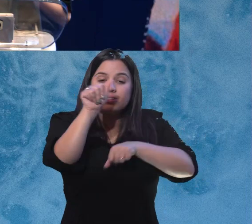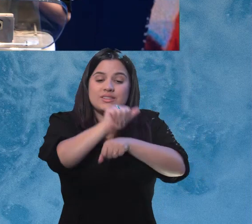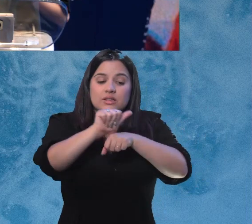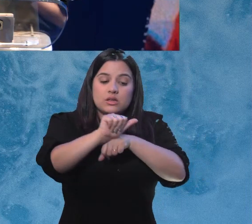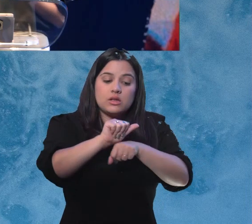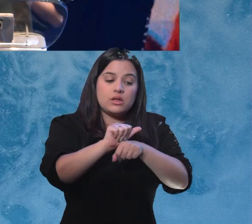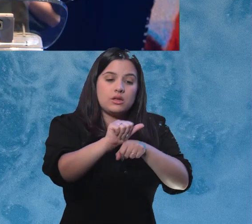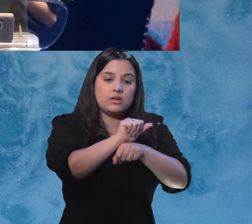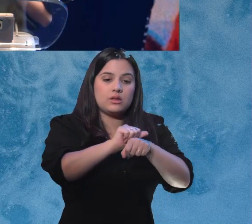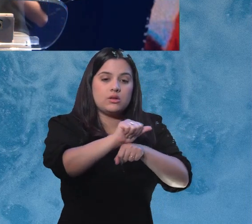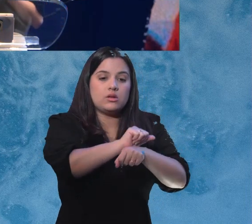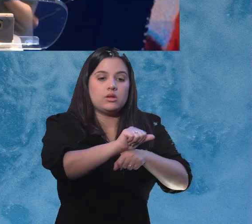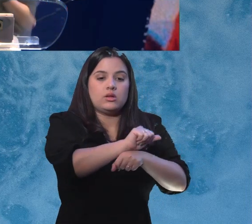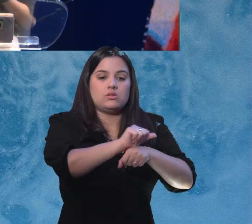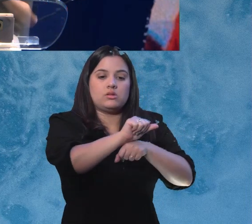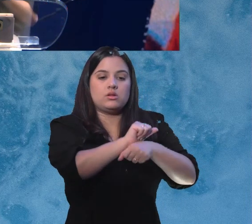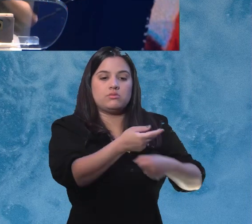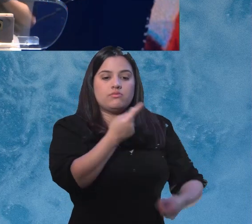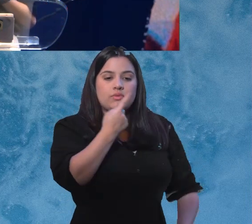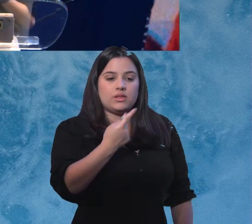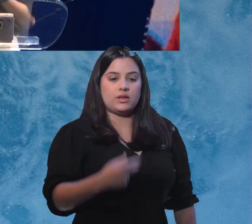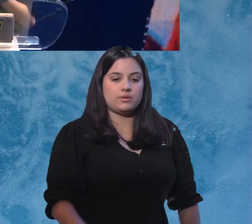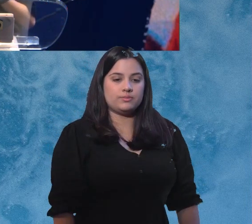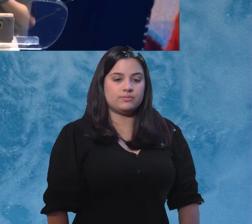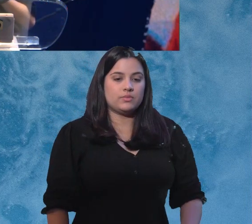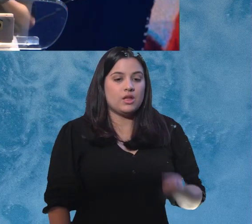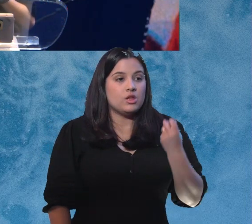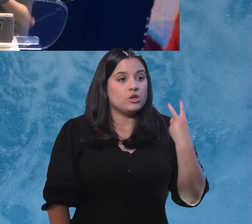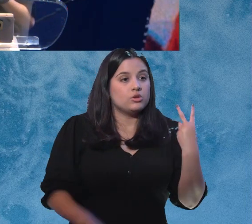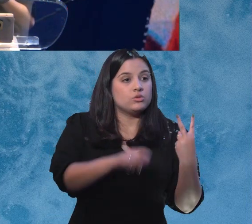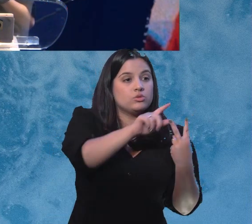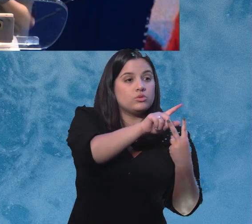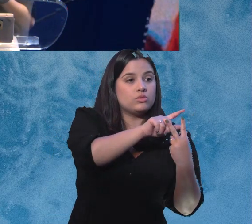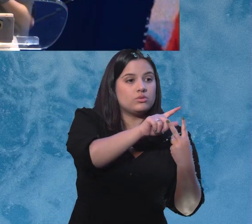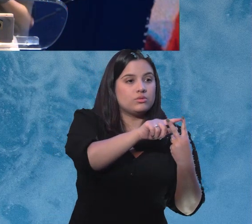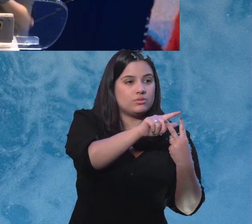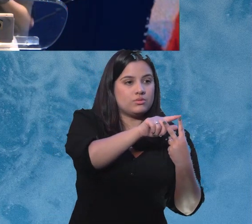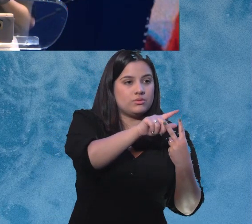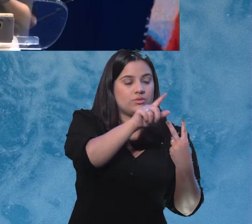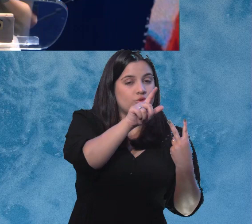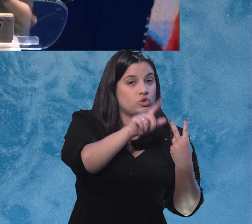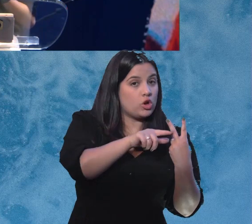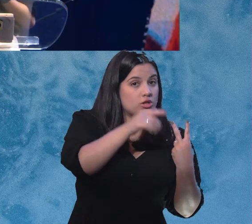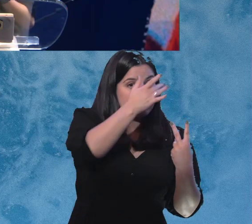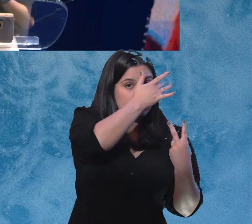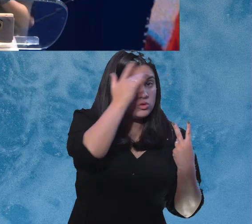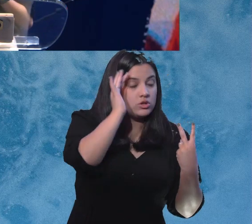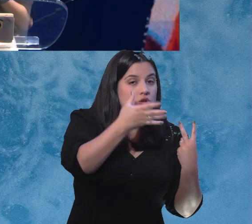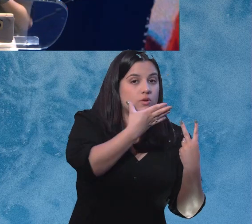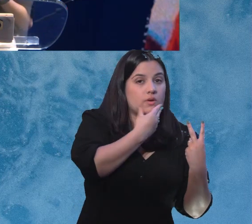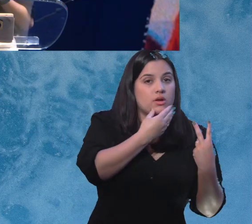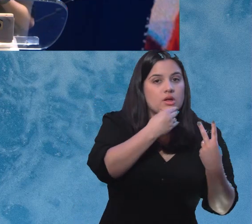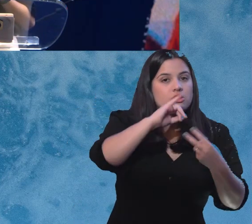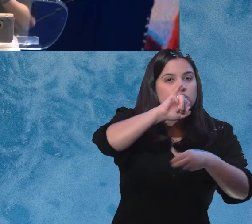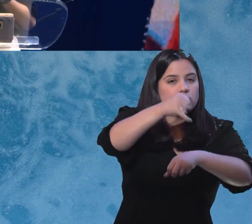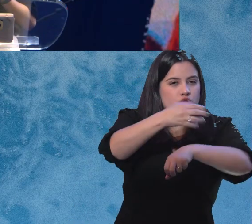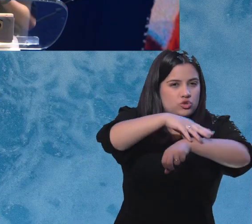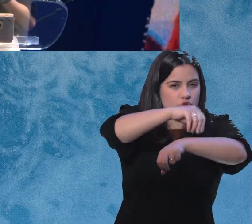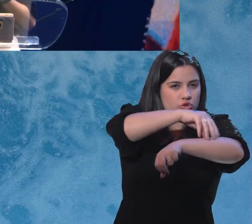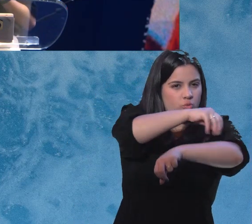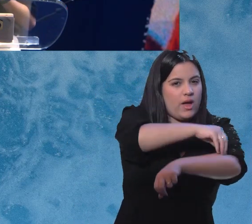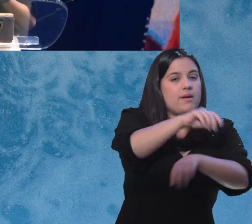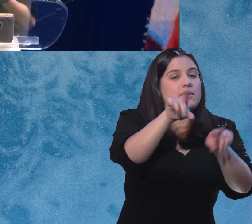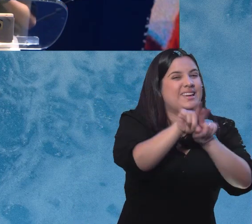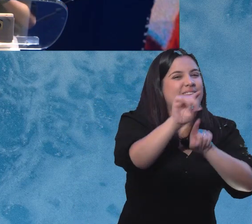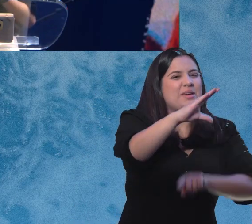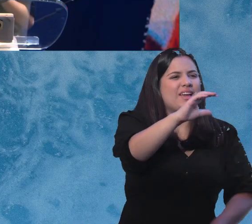diante de toda a comunidade de Israel. 2 dos homens que tinham feito o reconhecimento da terra, Josué, filho de Num, e Calebe, filho